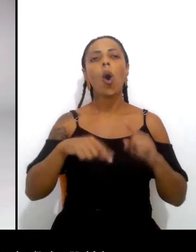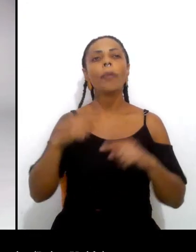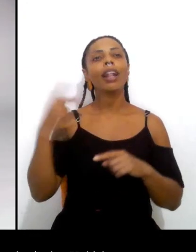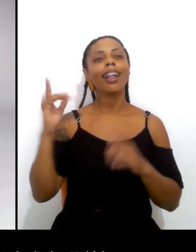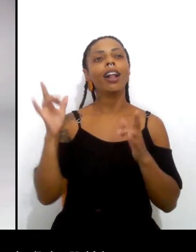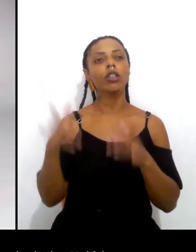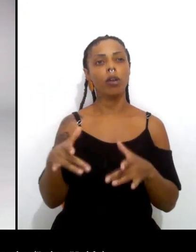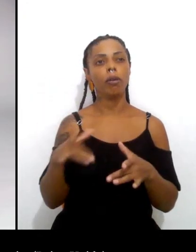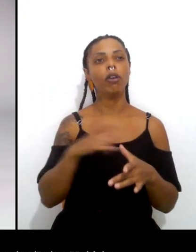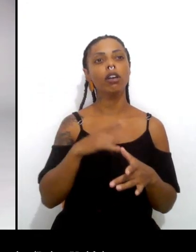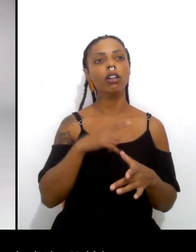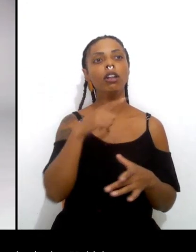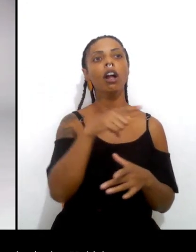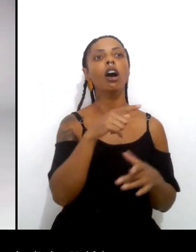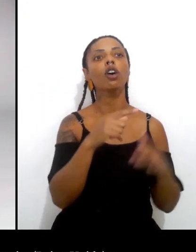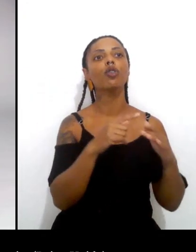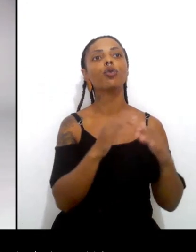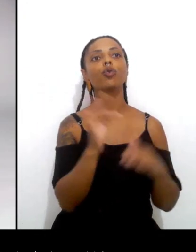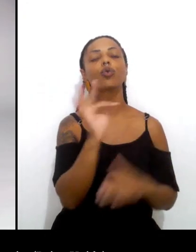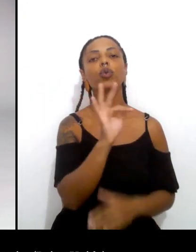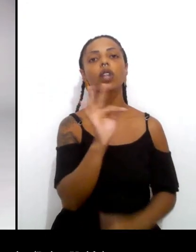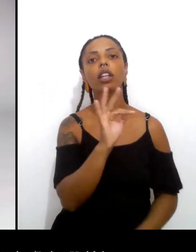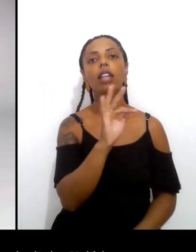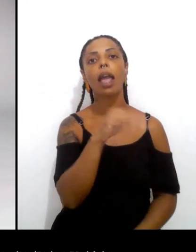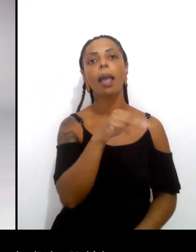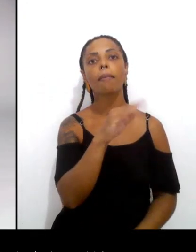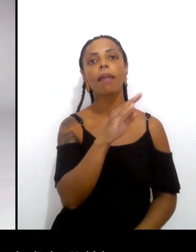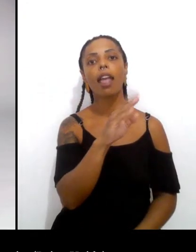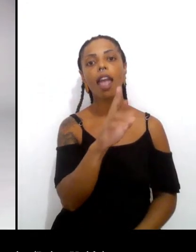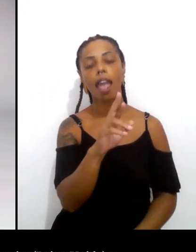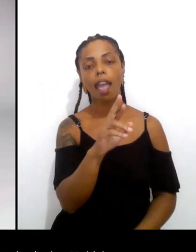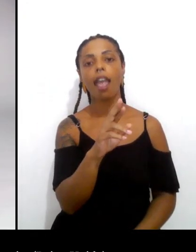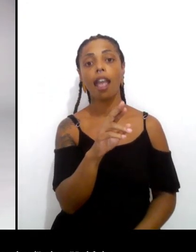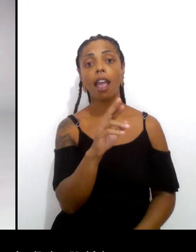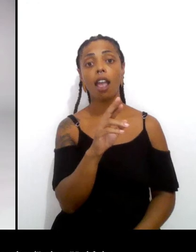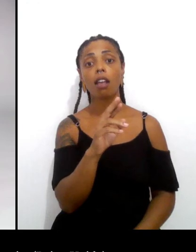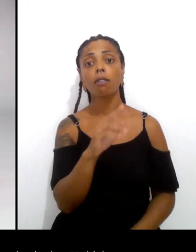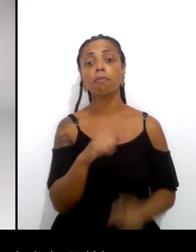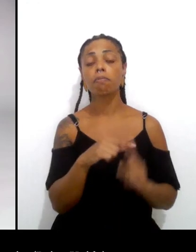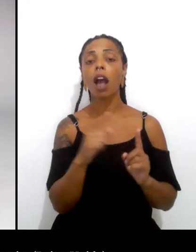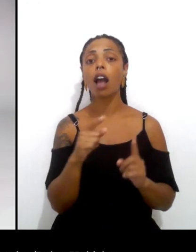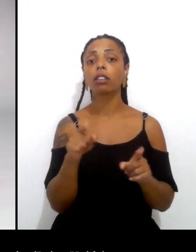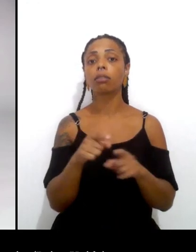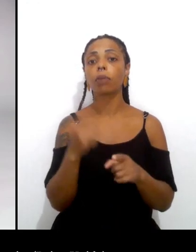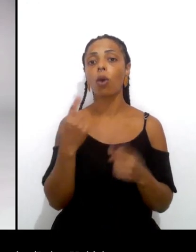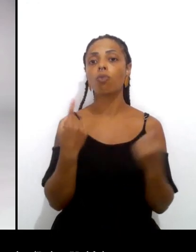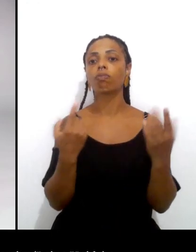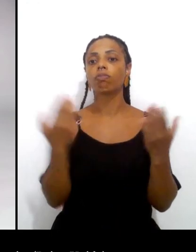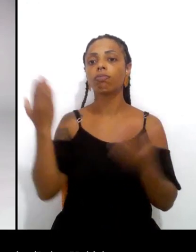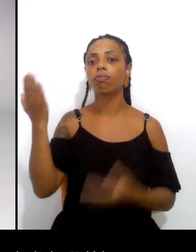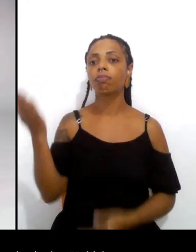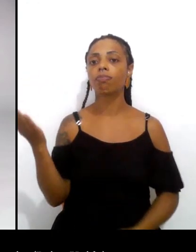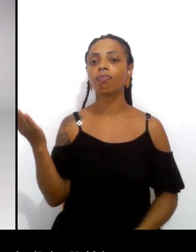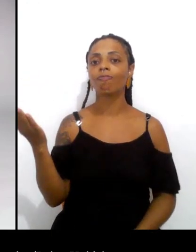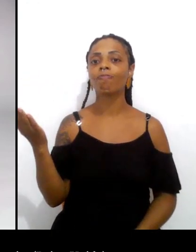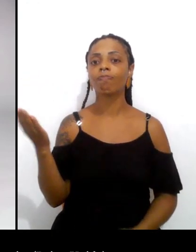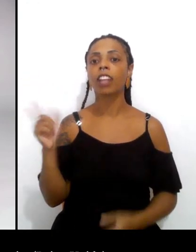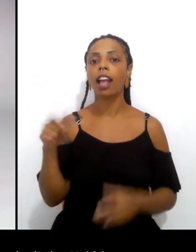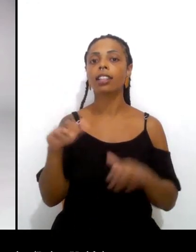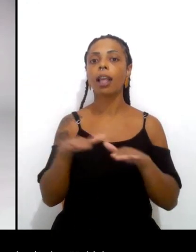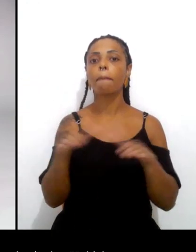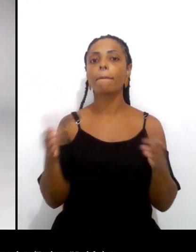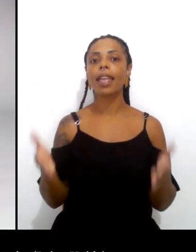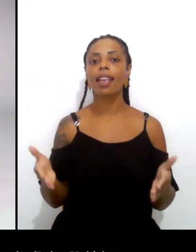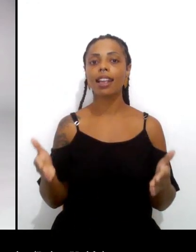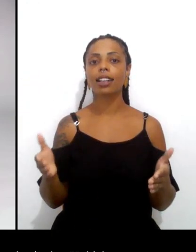no móvel uma delas é essa mesa um desses objetos é essa mesa Essa Mesa com tampo